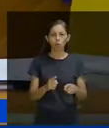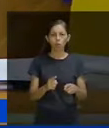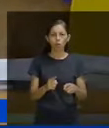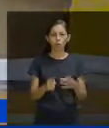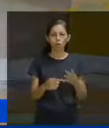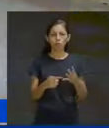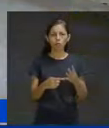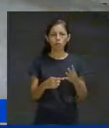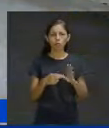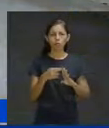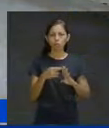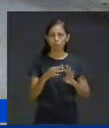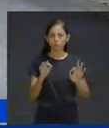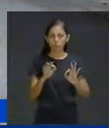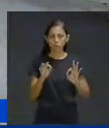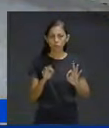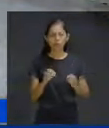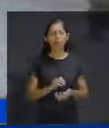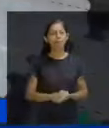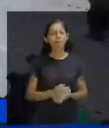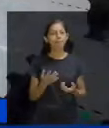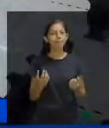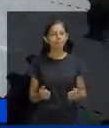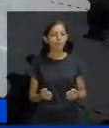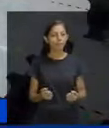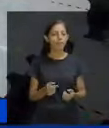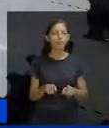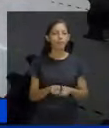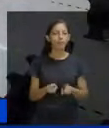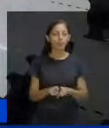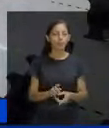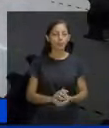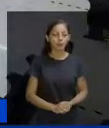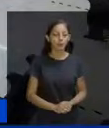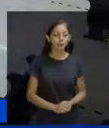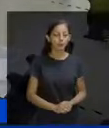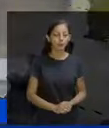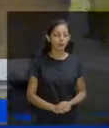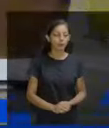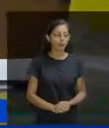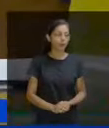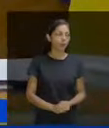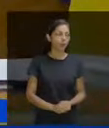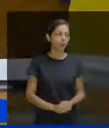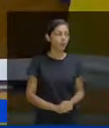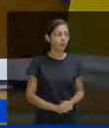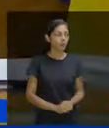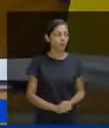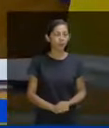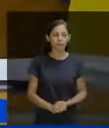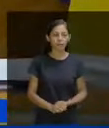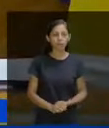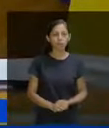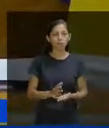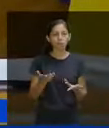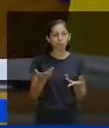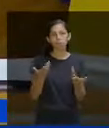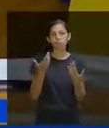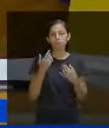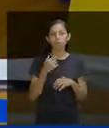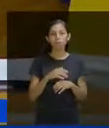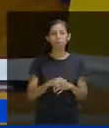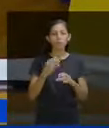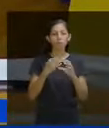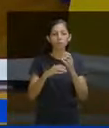aprovação. Perfeito. Então, aprovada também essa resolução, eu não tenho nenhuma comunicação, nenhuma proposição. Foco no desembargador